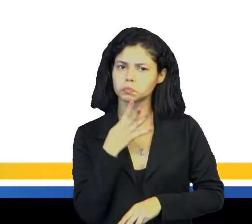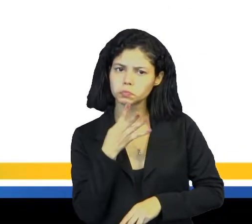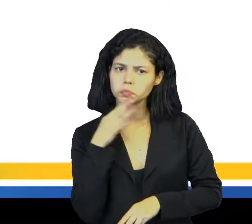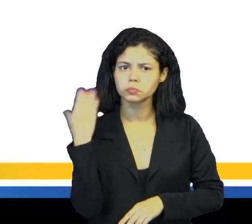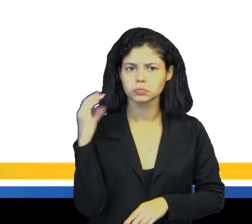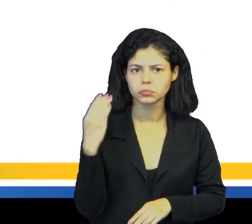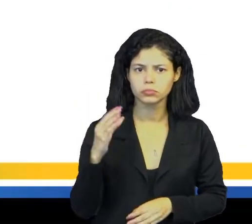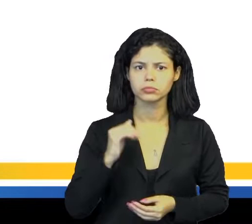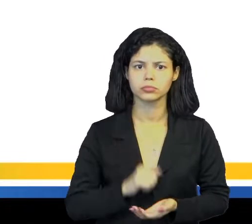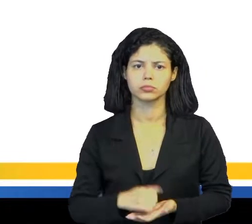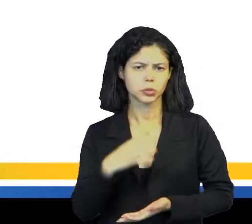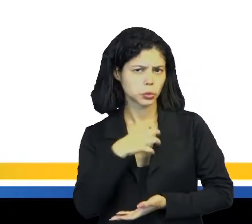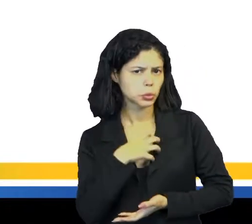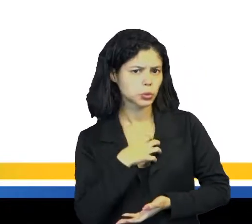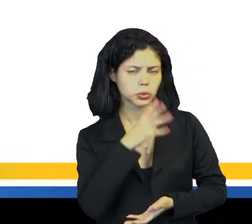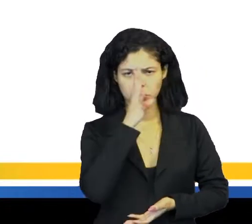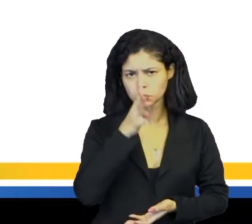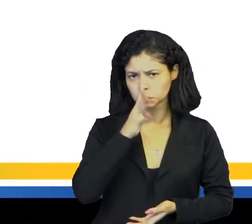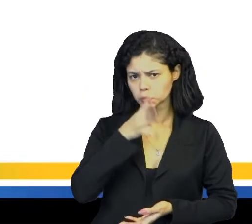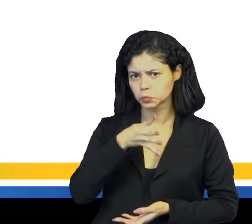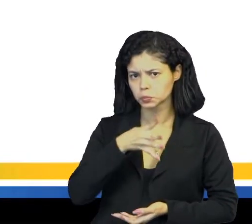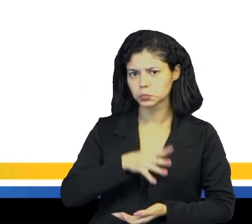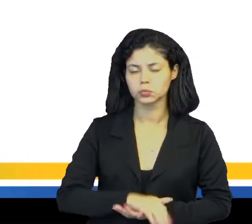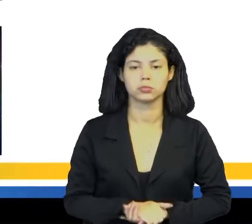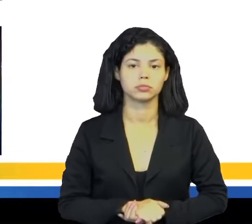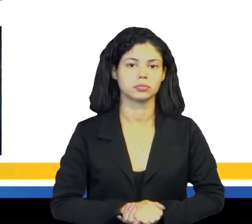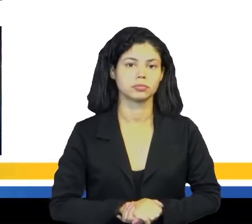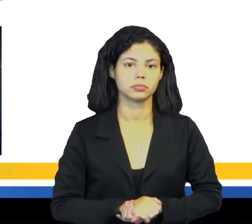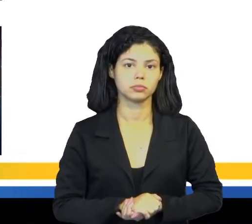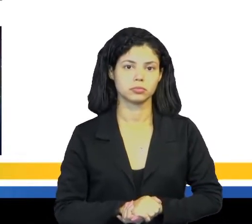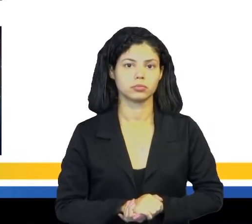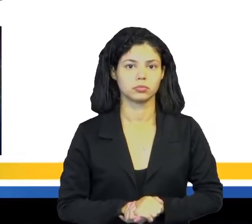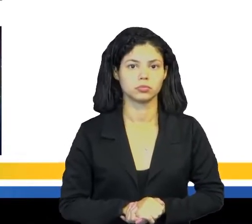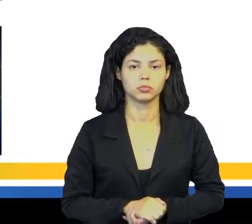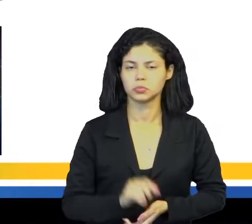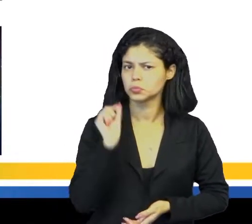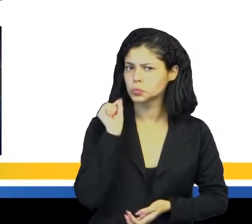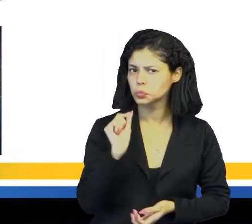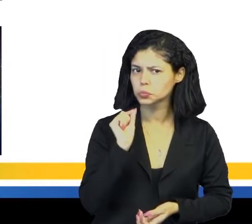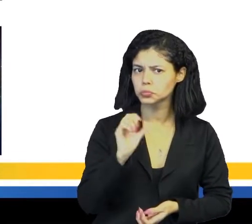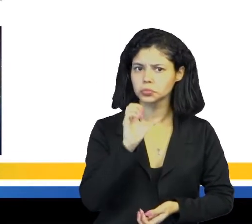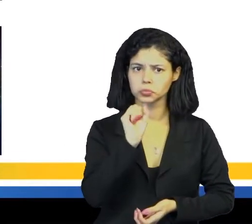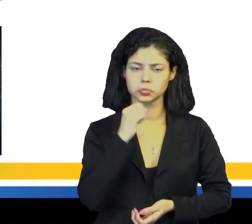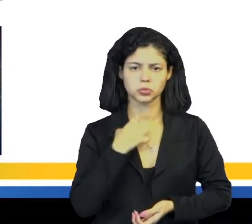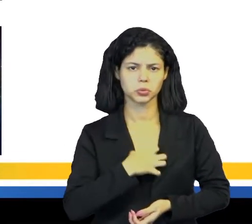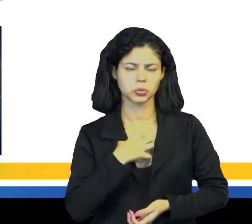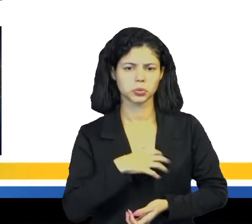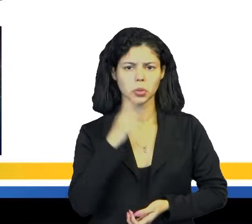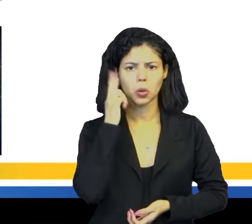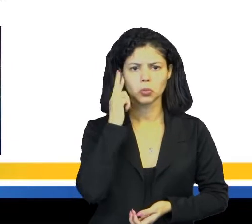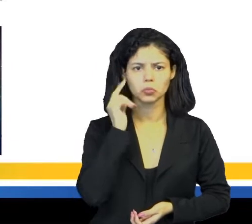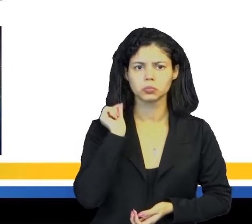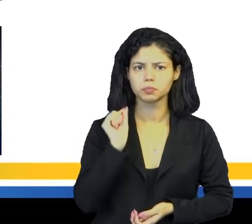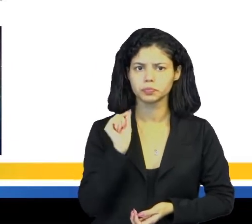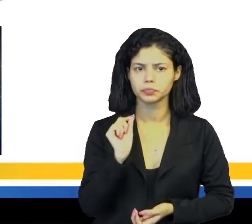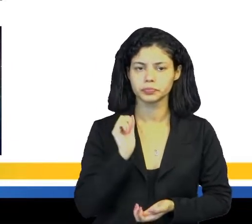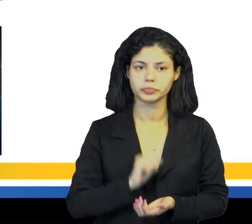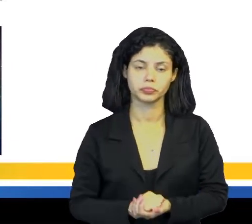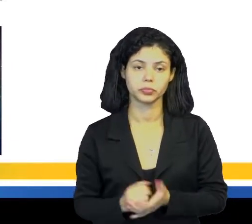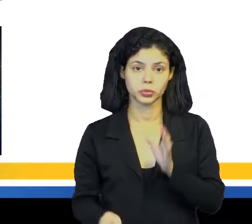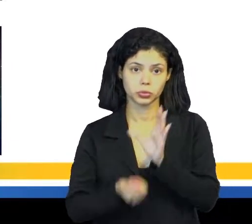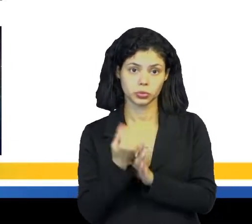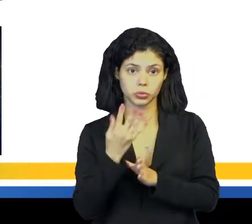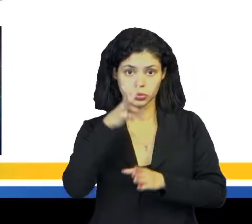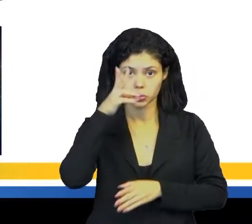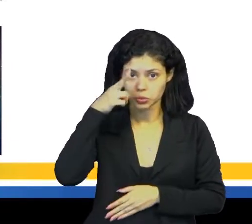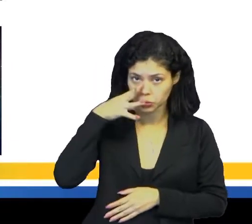Conhecimento científico, senso comum e um senso crítico. O que é o senso comum? O senso comum surge a partir